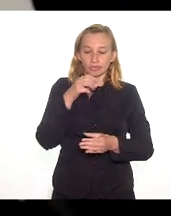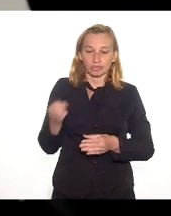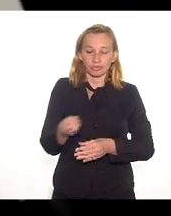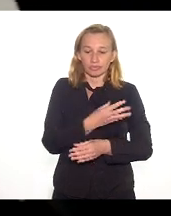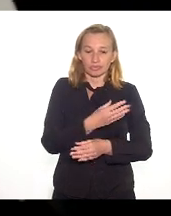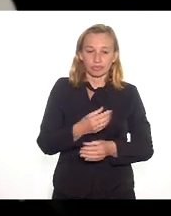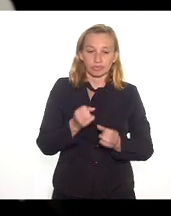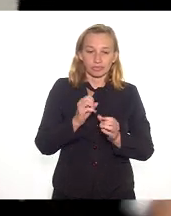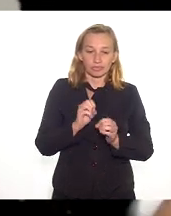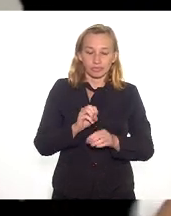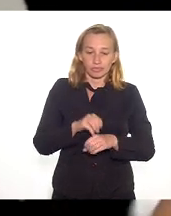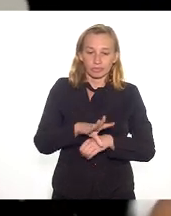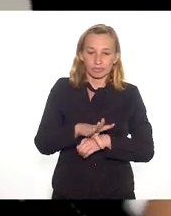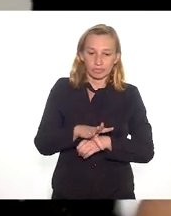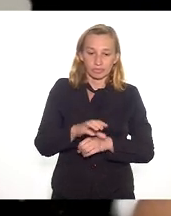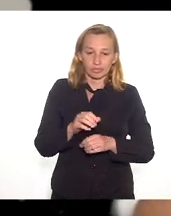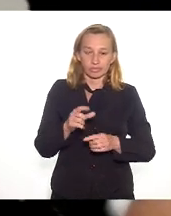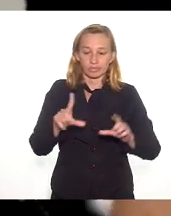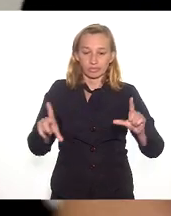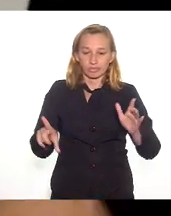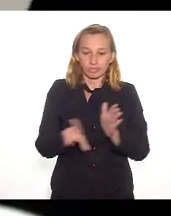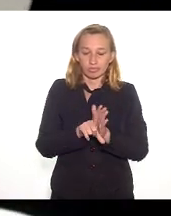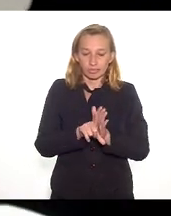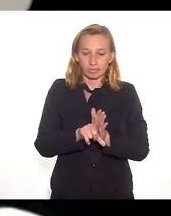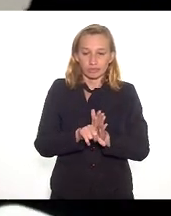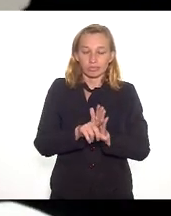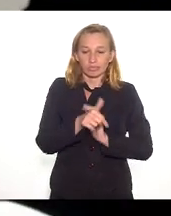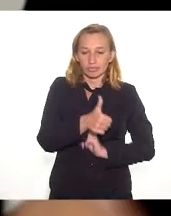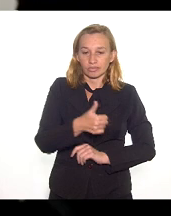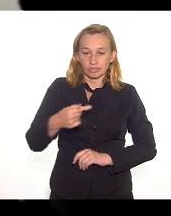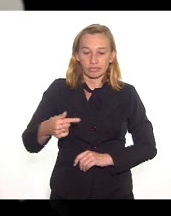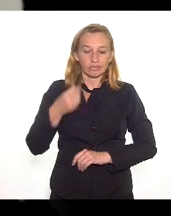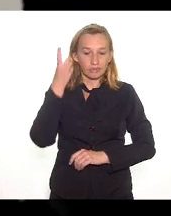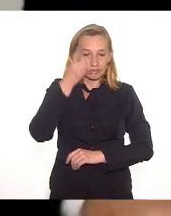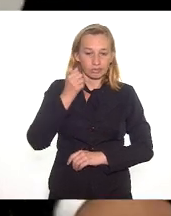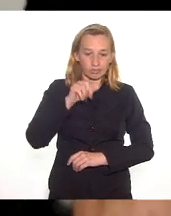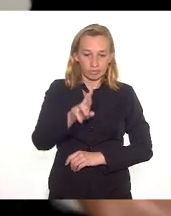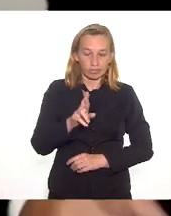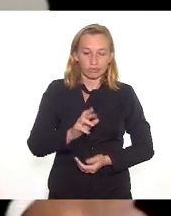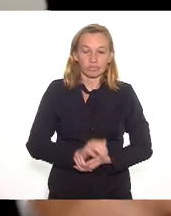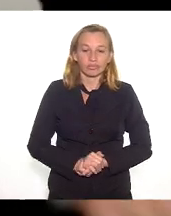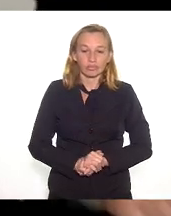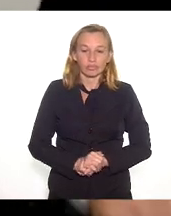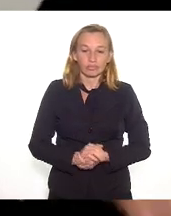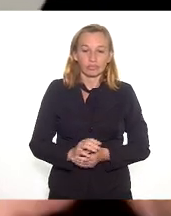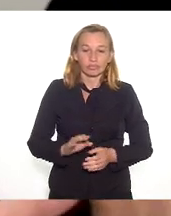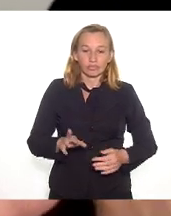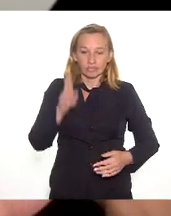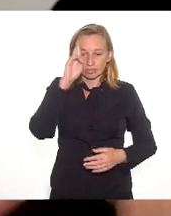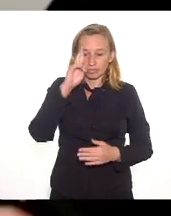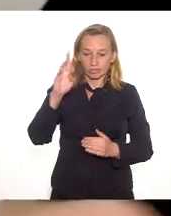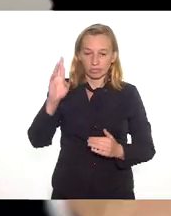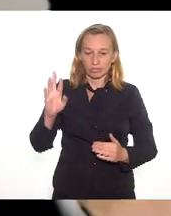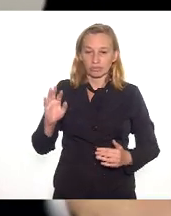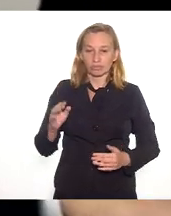Indicação legislativa número 368/2021, de autoria do deputado Rosenberg Reis. Solicita ao excelentíssimo senhor governador